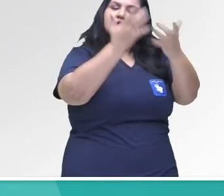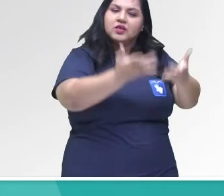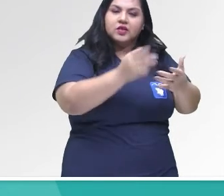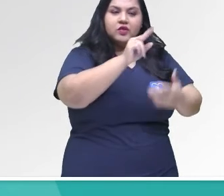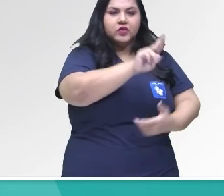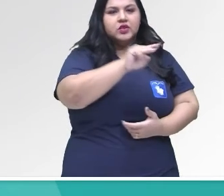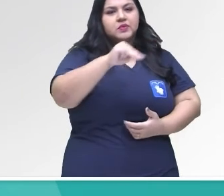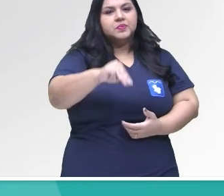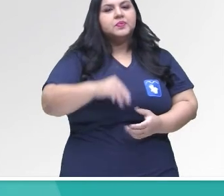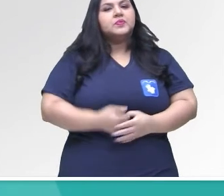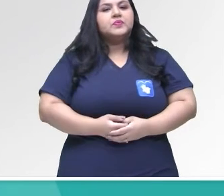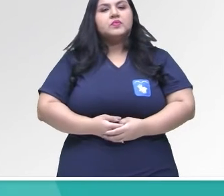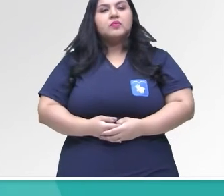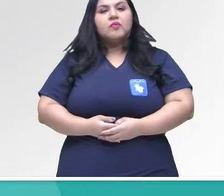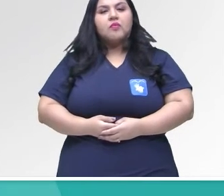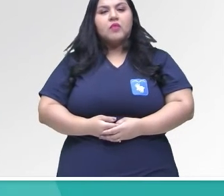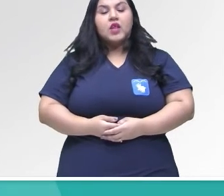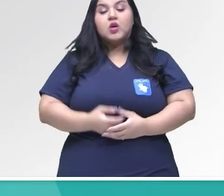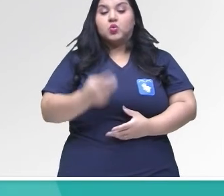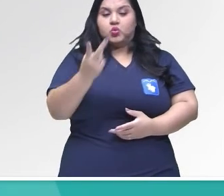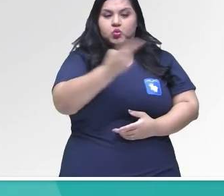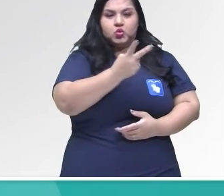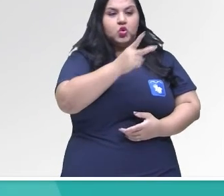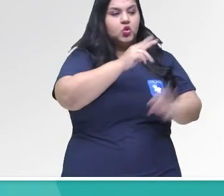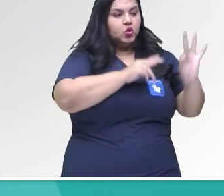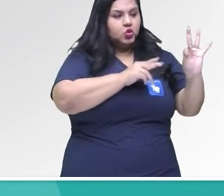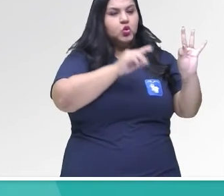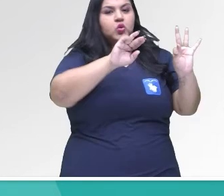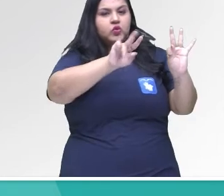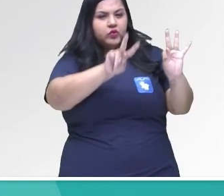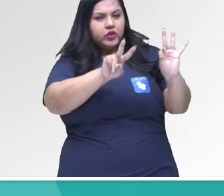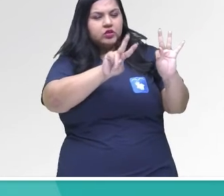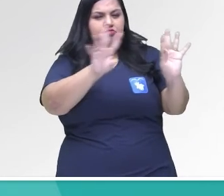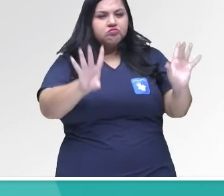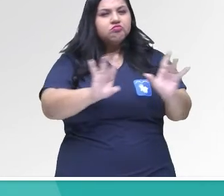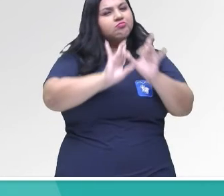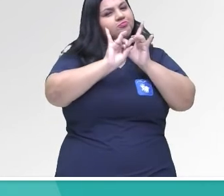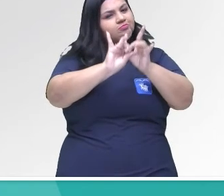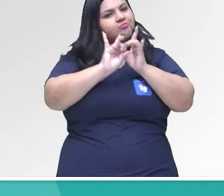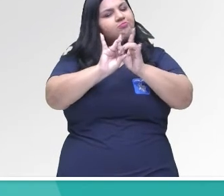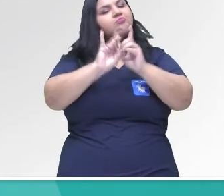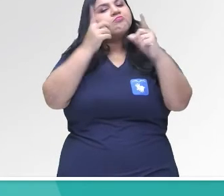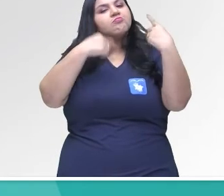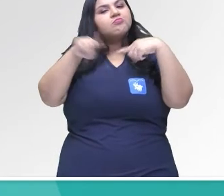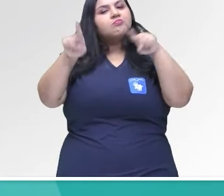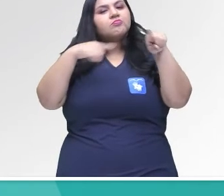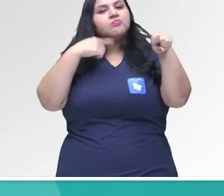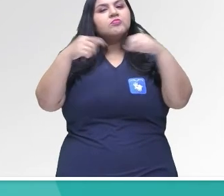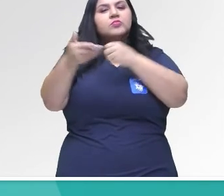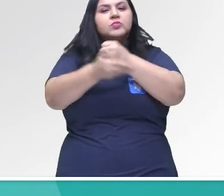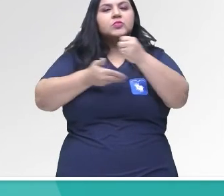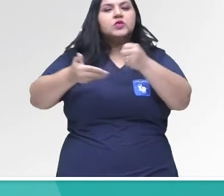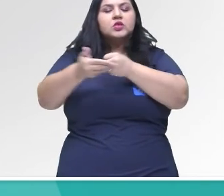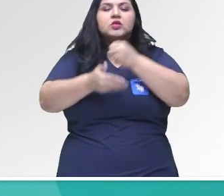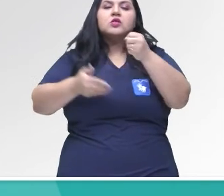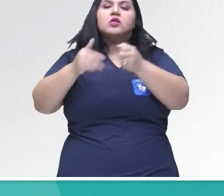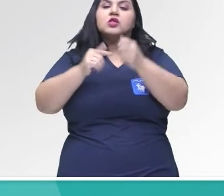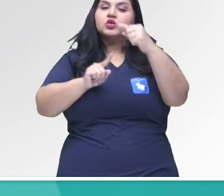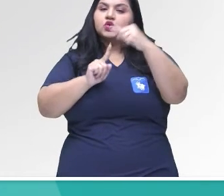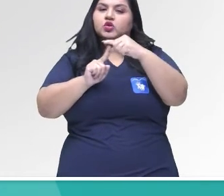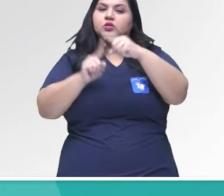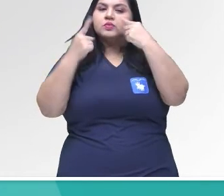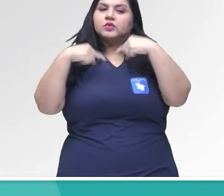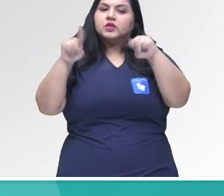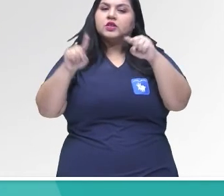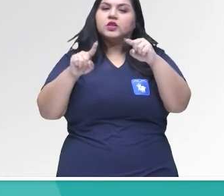Moraes. Se Tom e Vinícius já haviam estabelecido a parceria de letra e música que serviu de base para o gênero musical, o